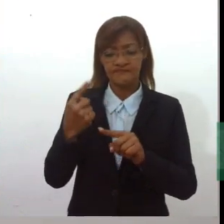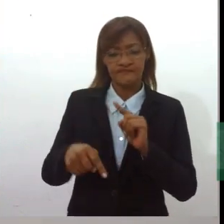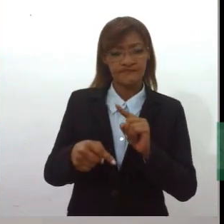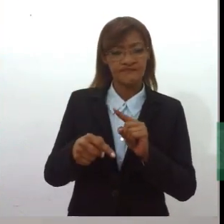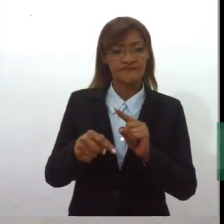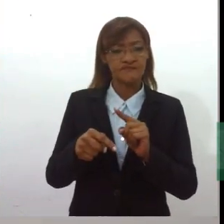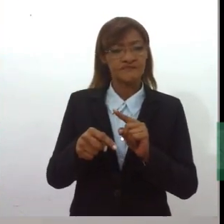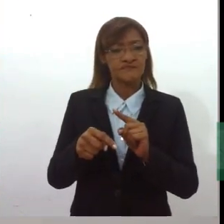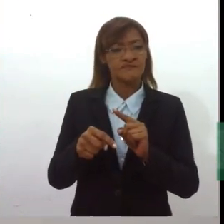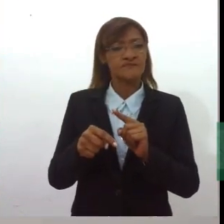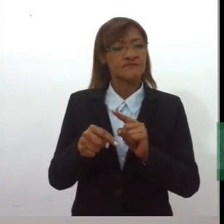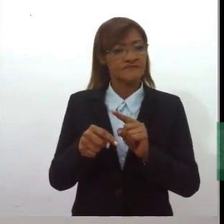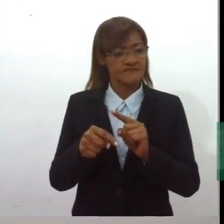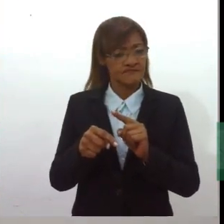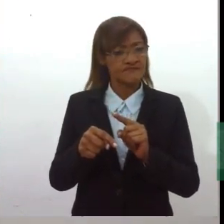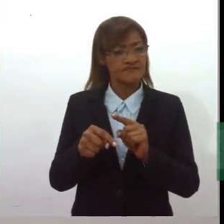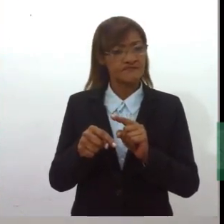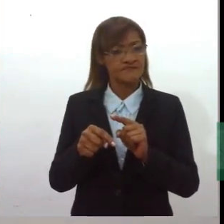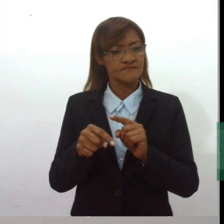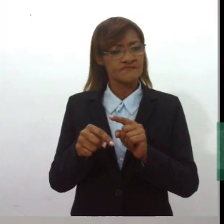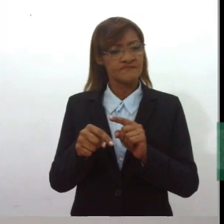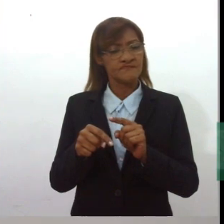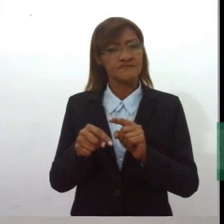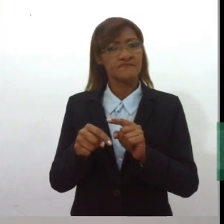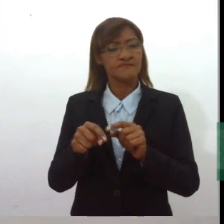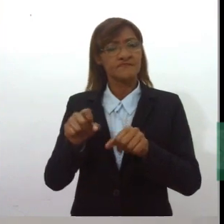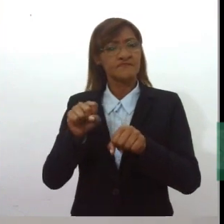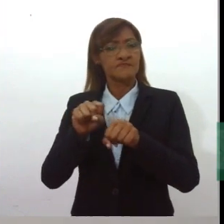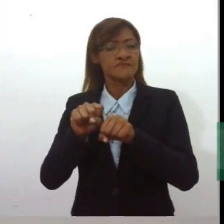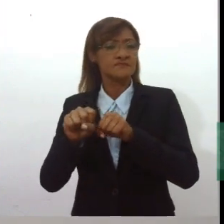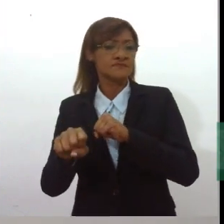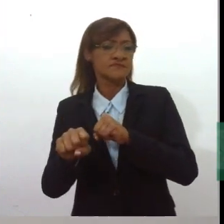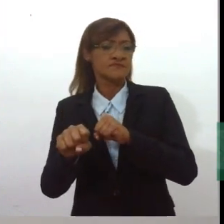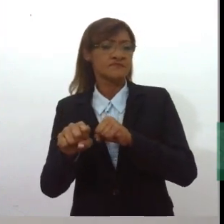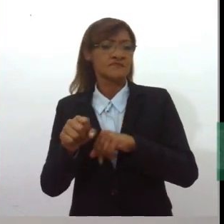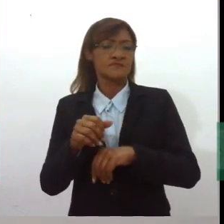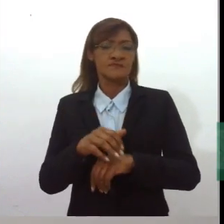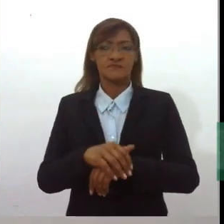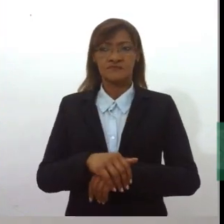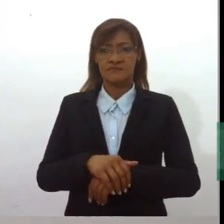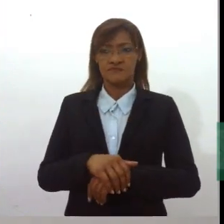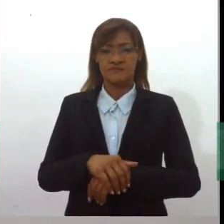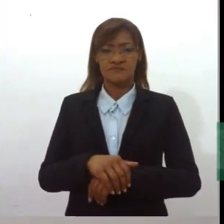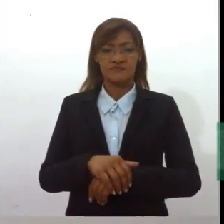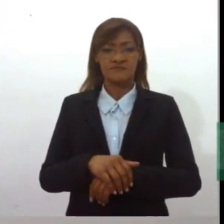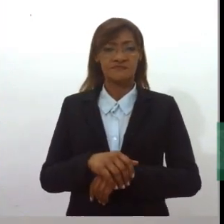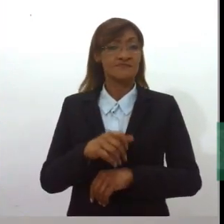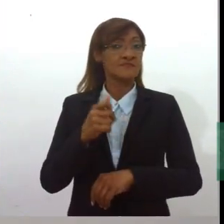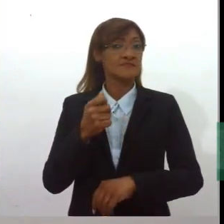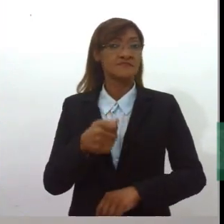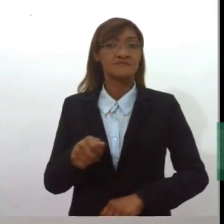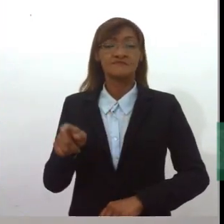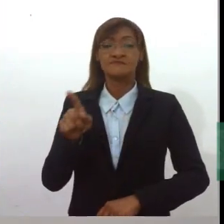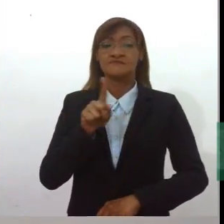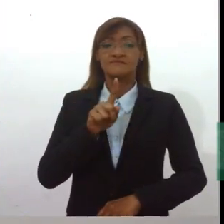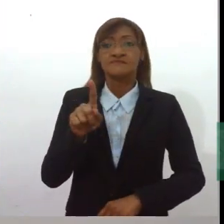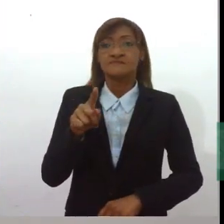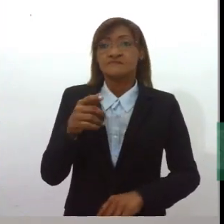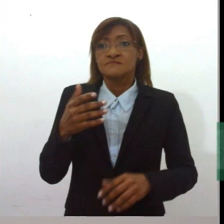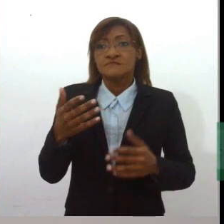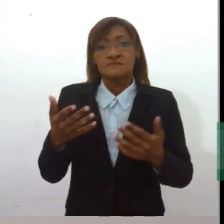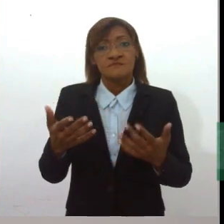biológico ou o seu transmissor o seu vetor né diretamente sem ter que atingir aos animais